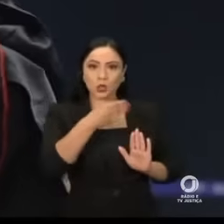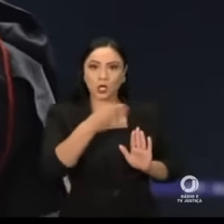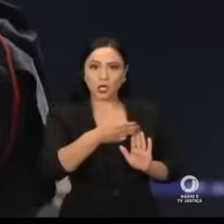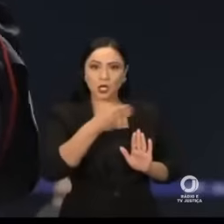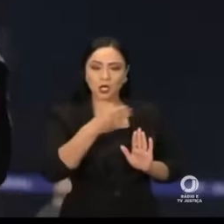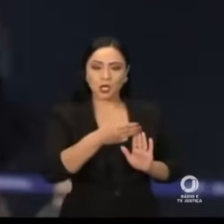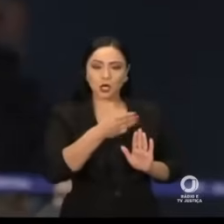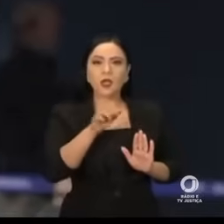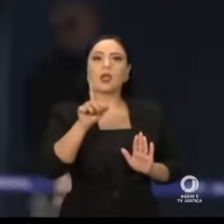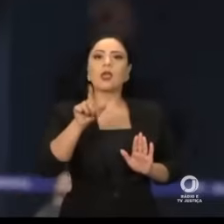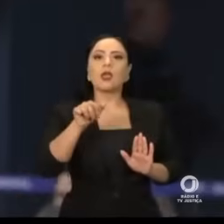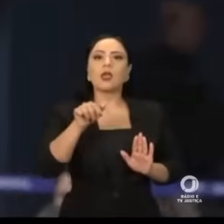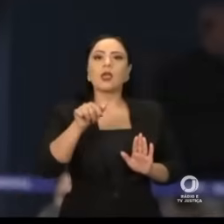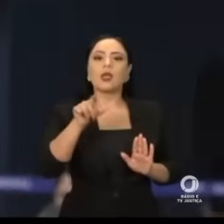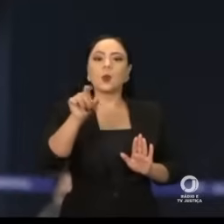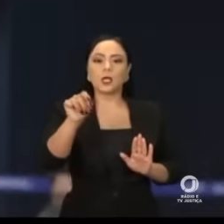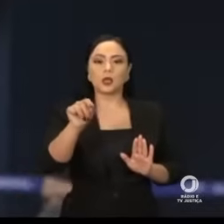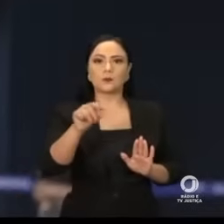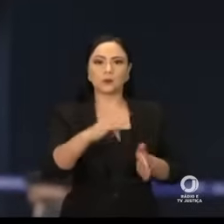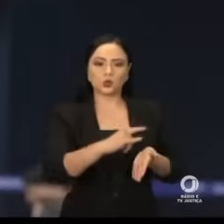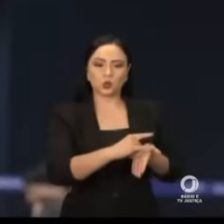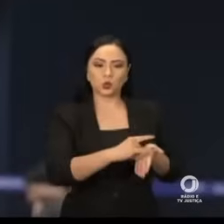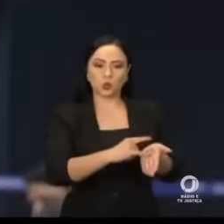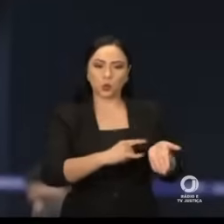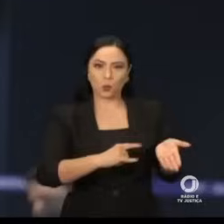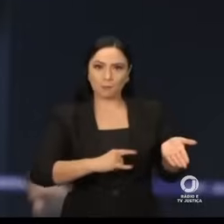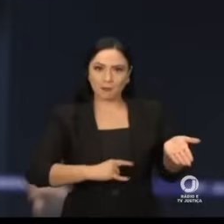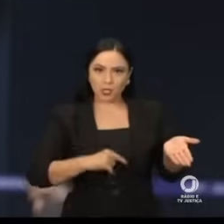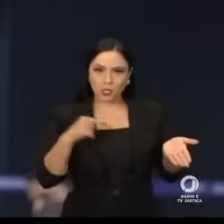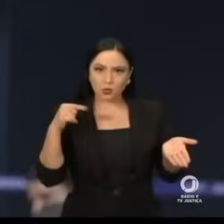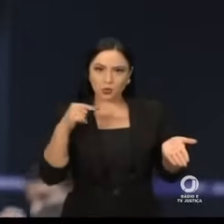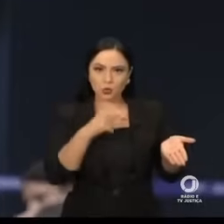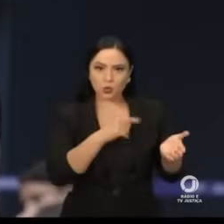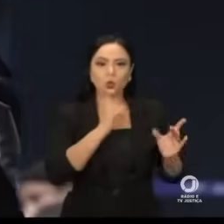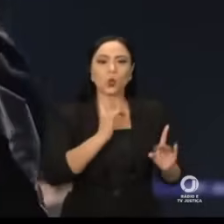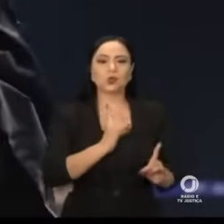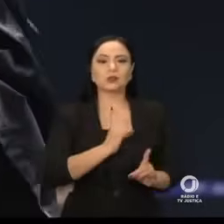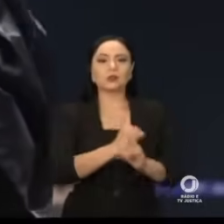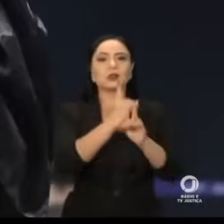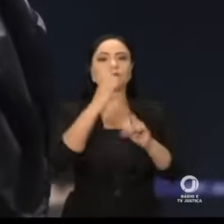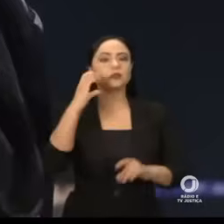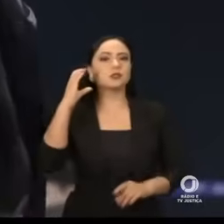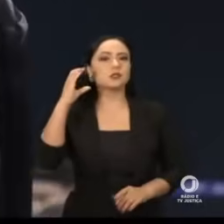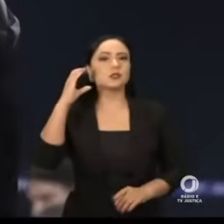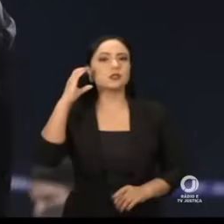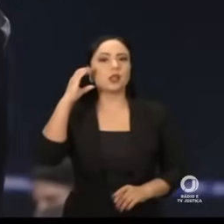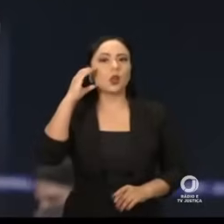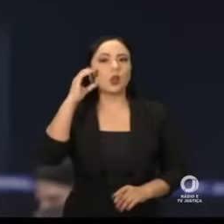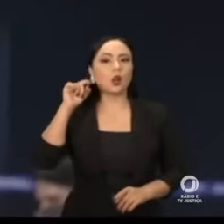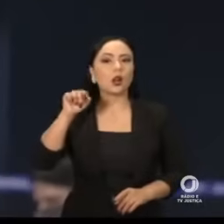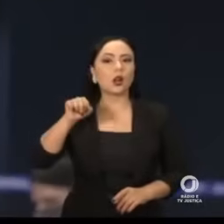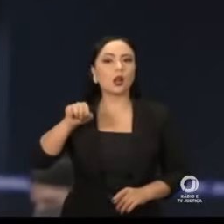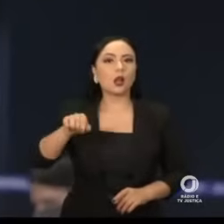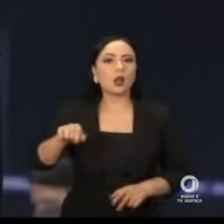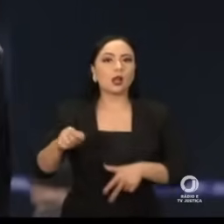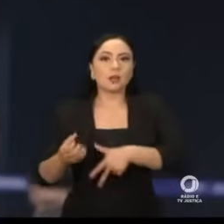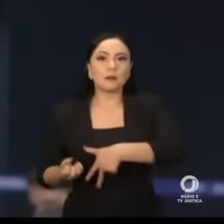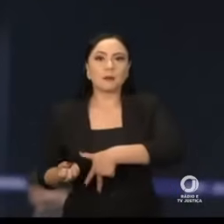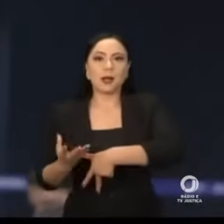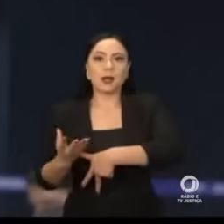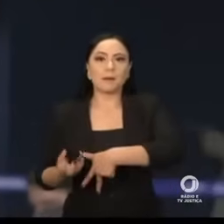é uma peça encontrada no celular do colaborador,